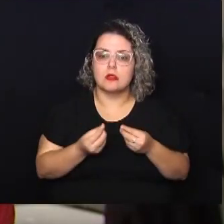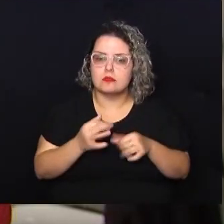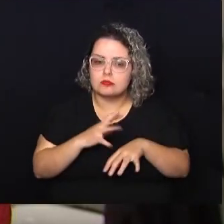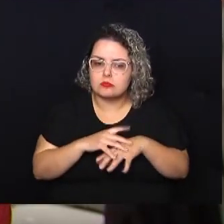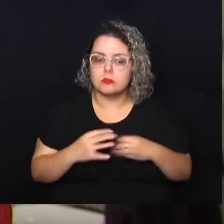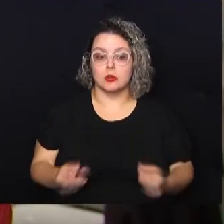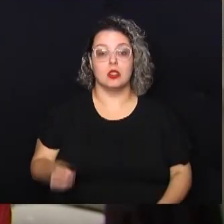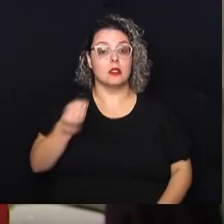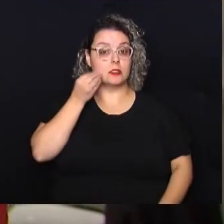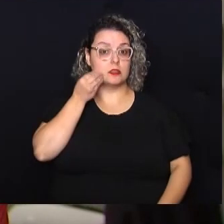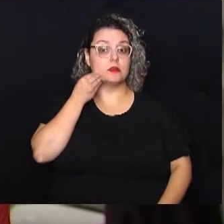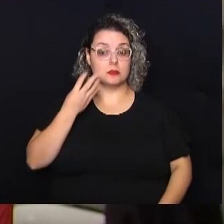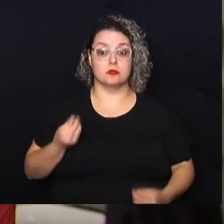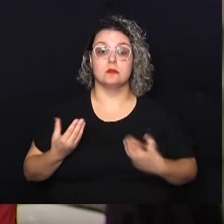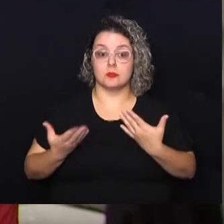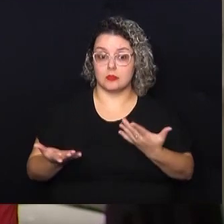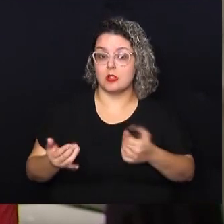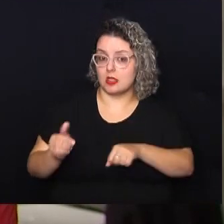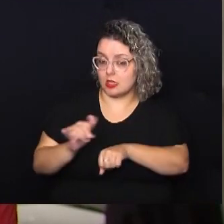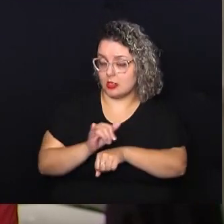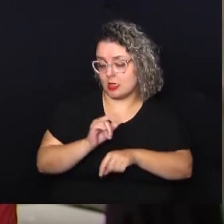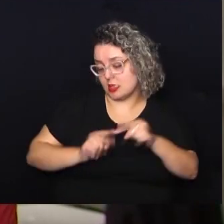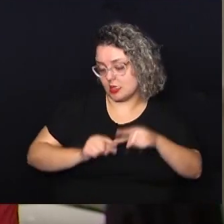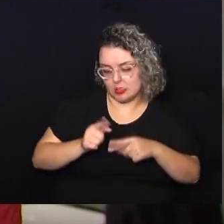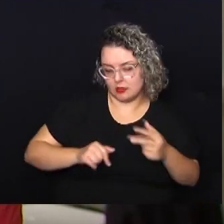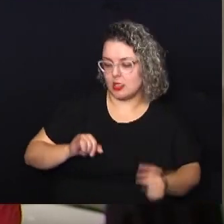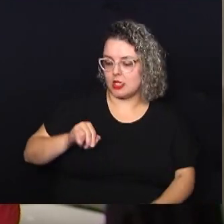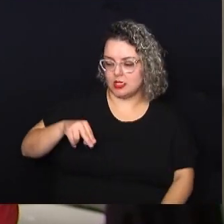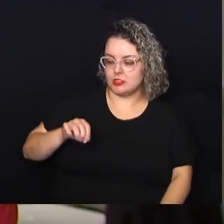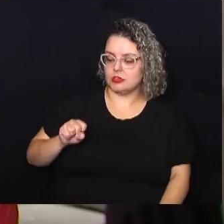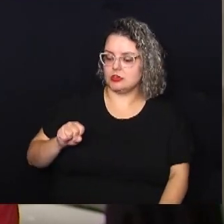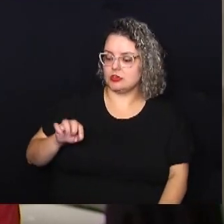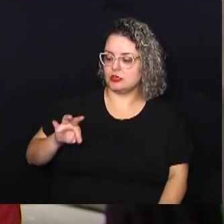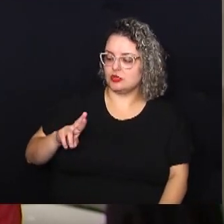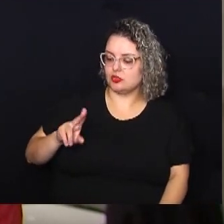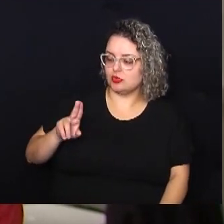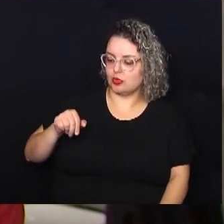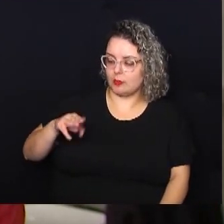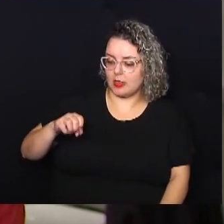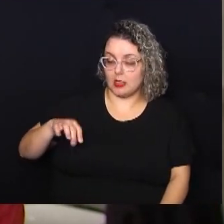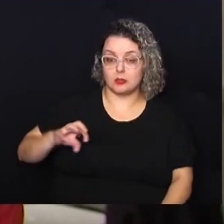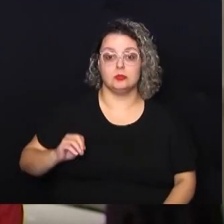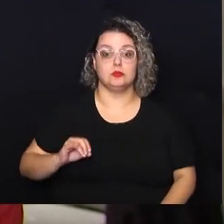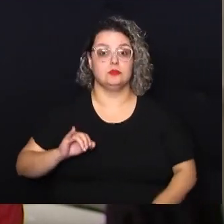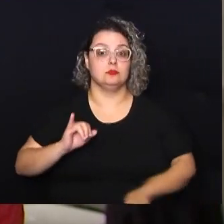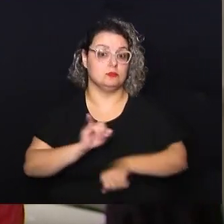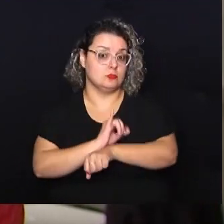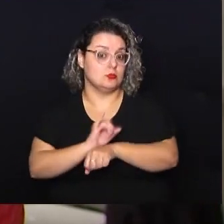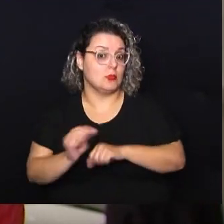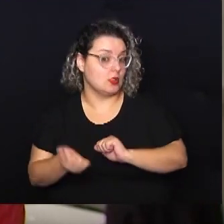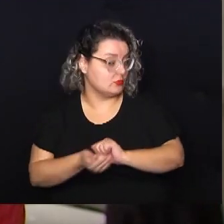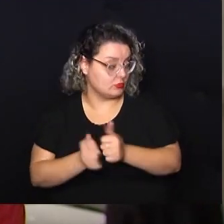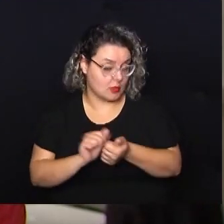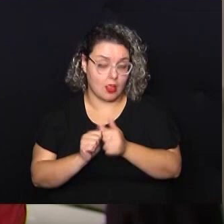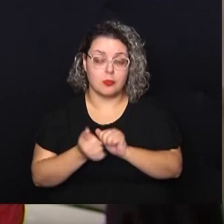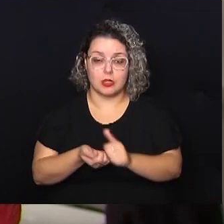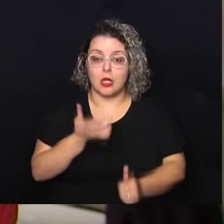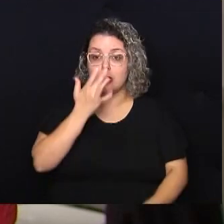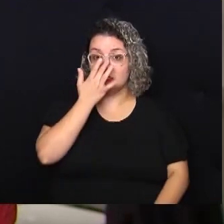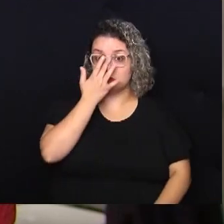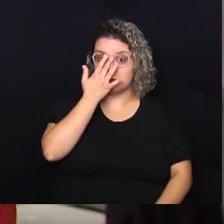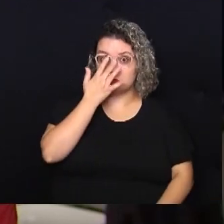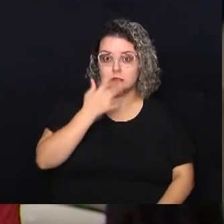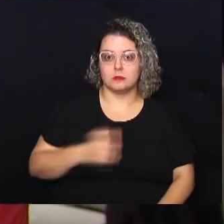trazer bastante instrumentos diferentes, alternativos e